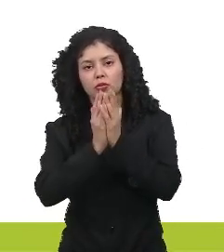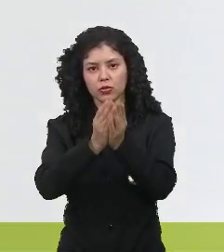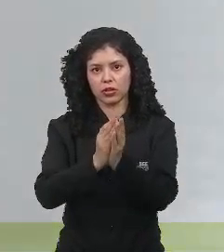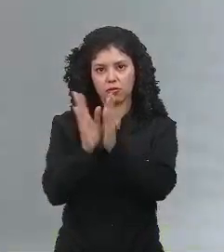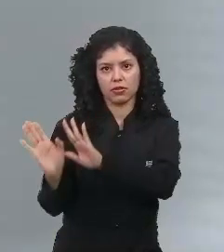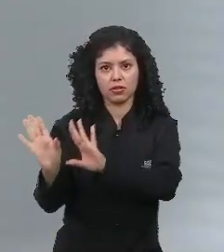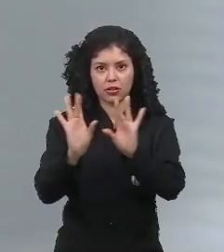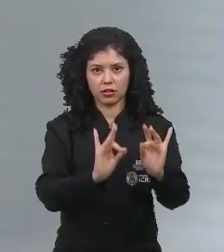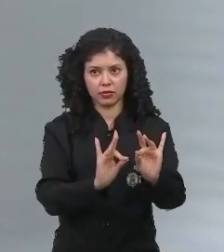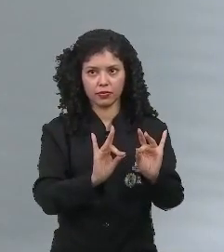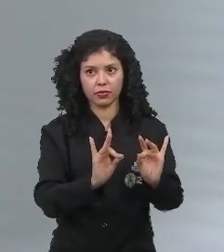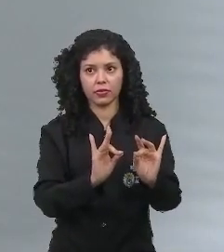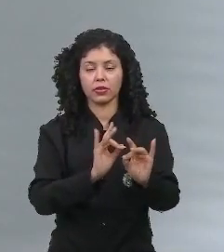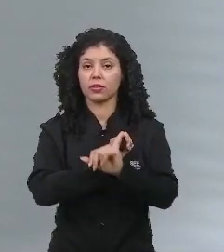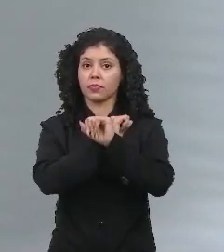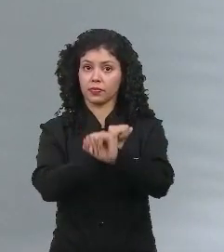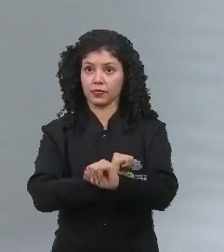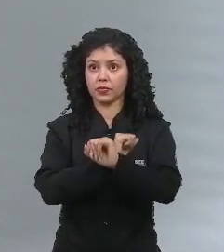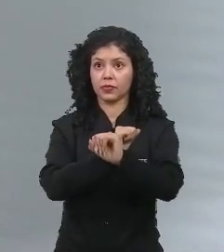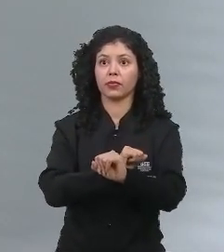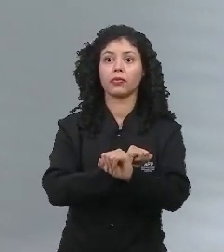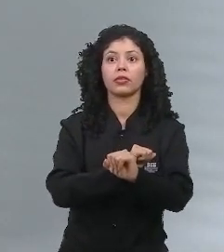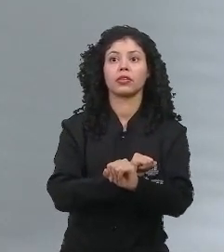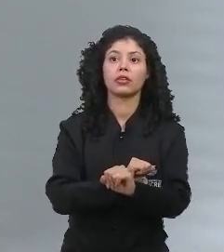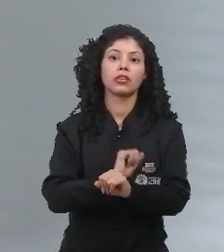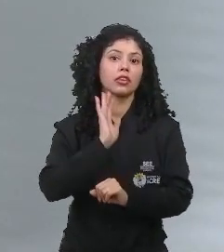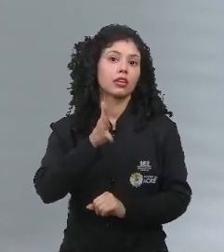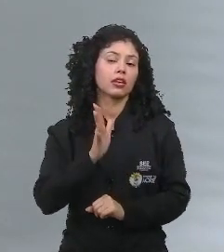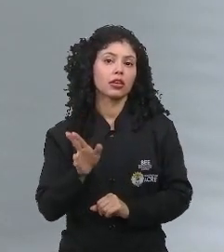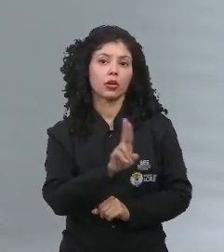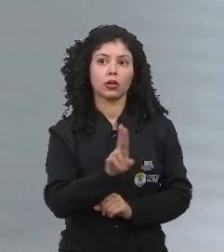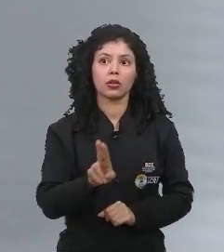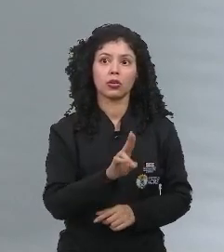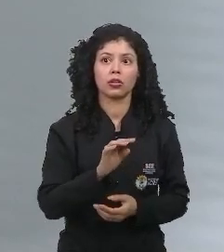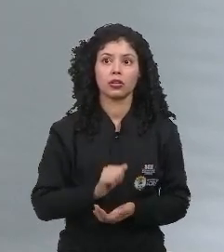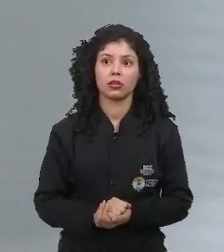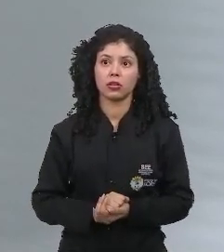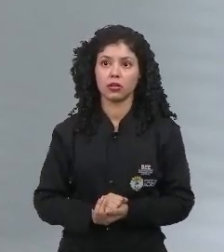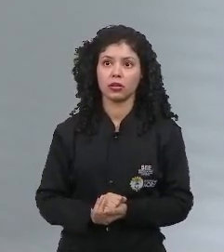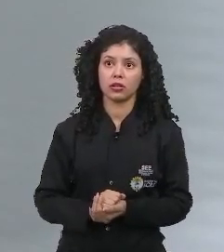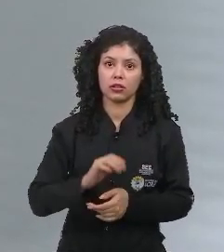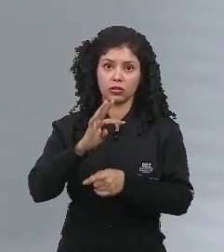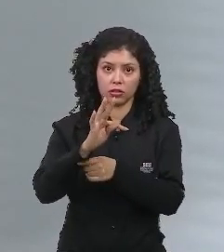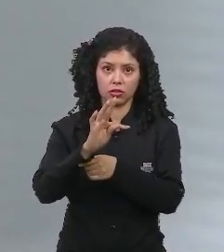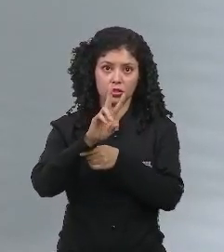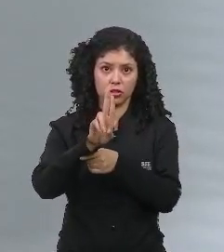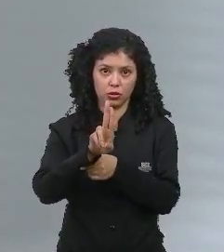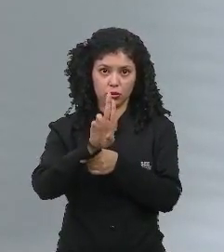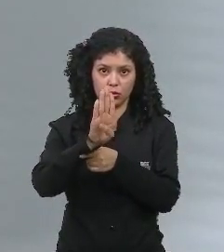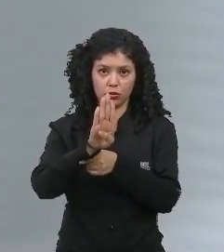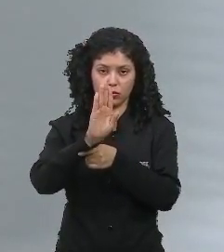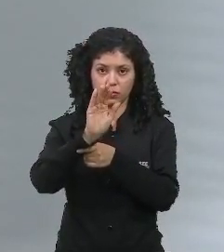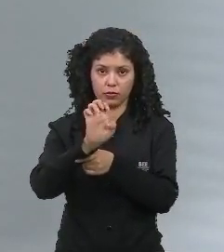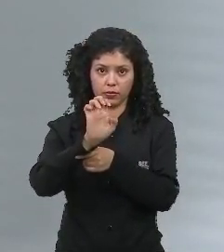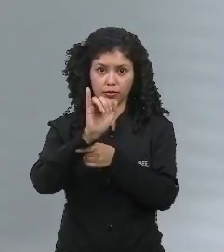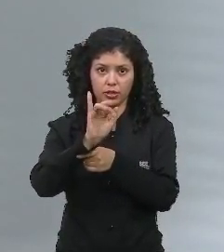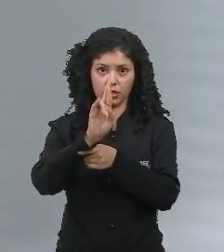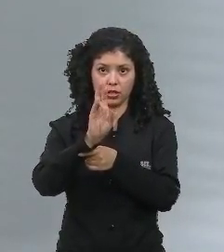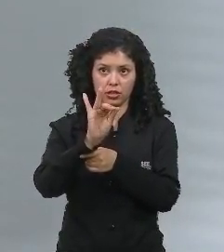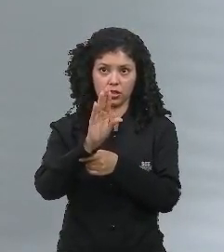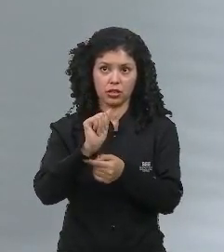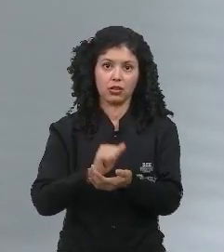que traziam esses escravos para a América eram chamados de navios tumbeiros, que